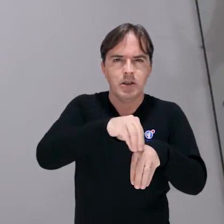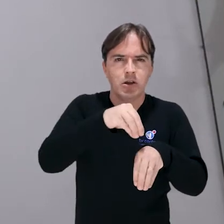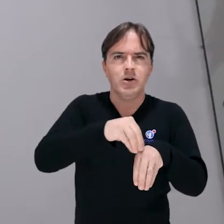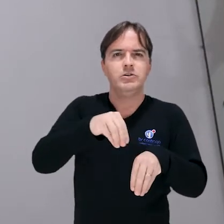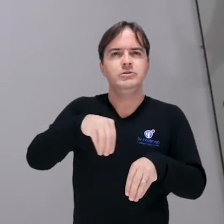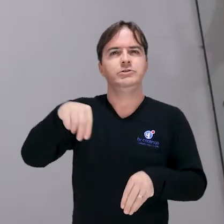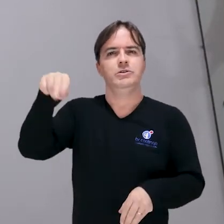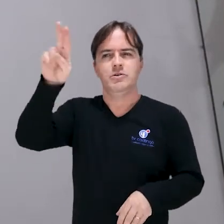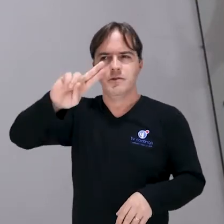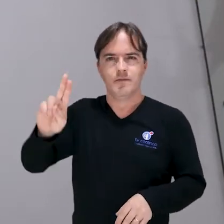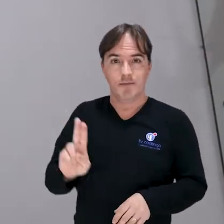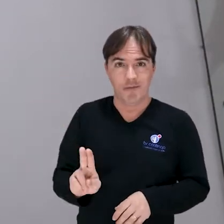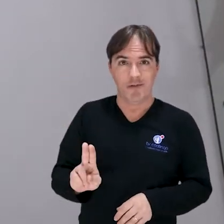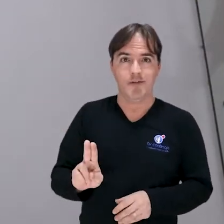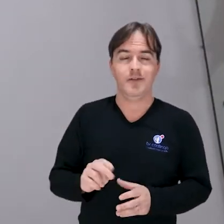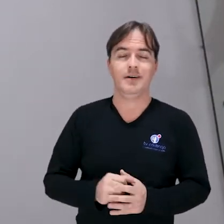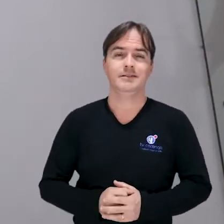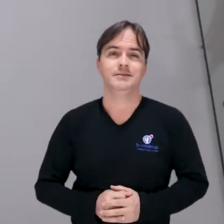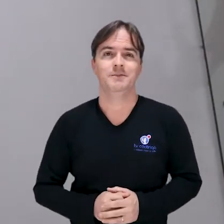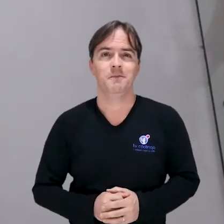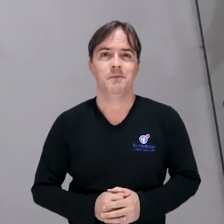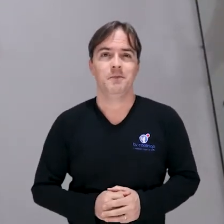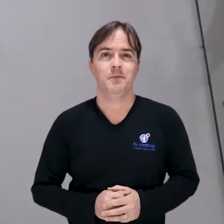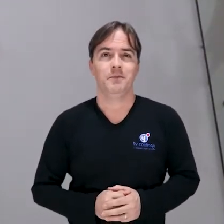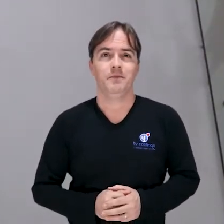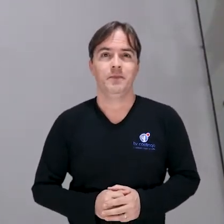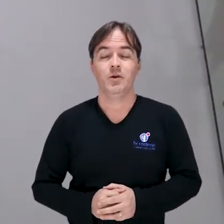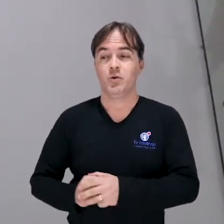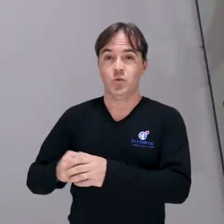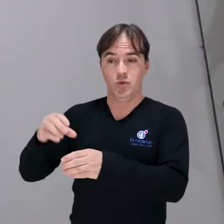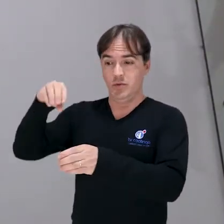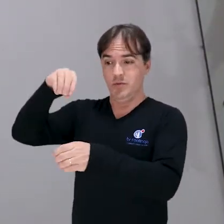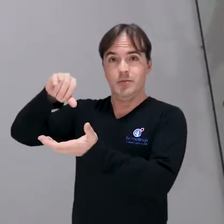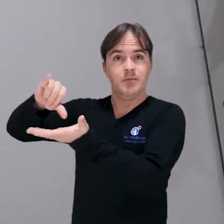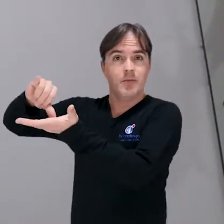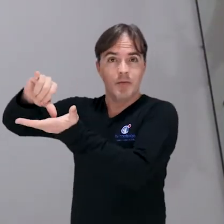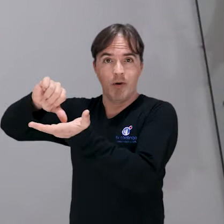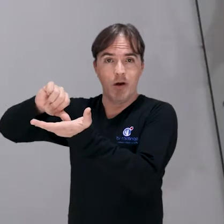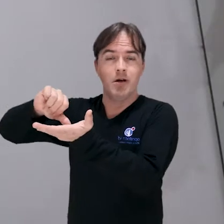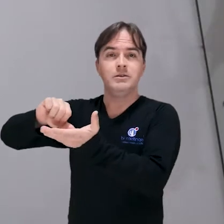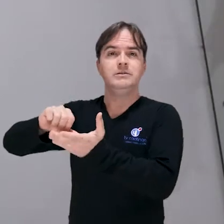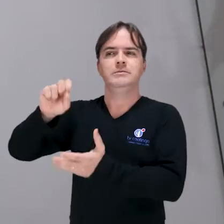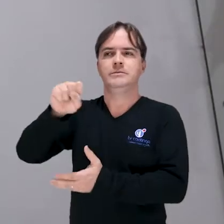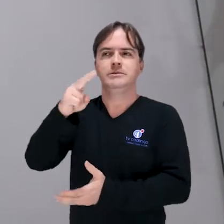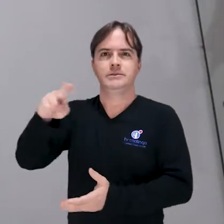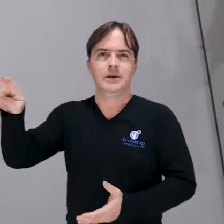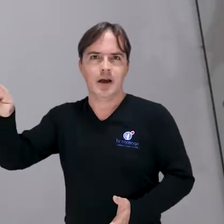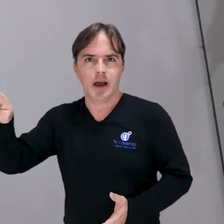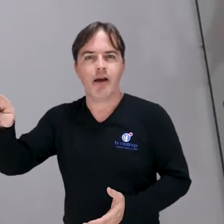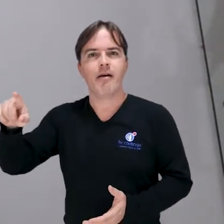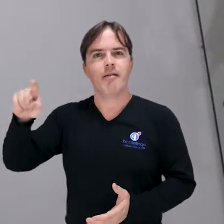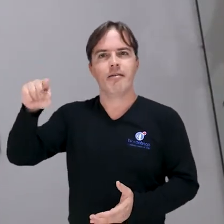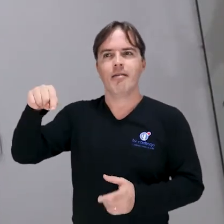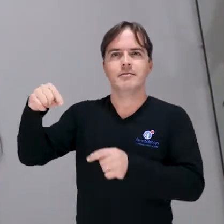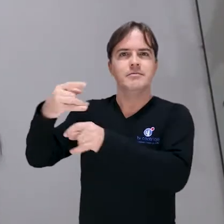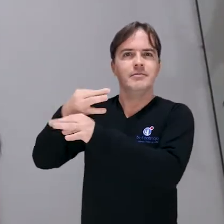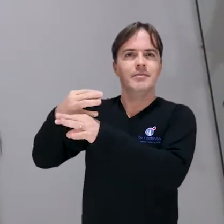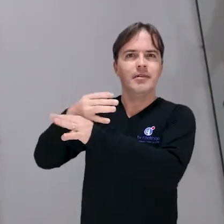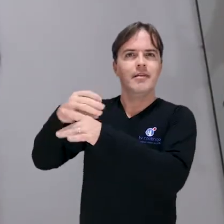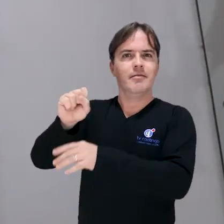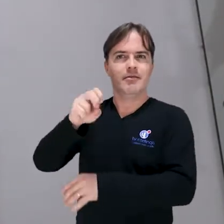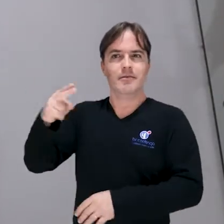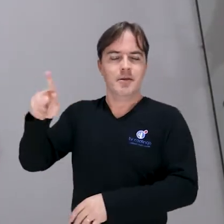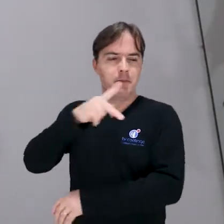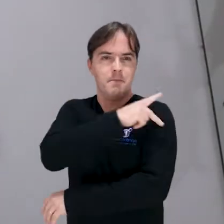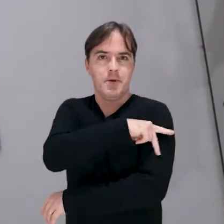Universidade Federal do Vale do São Francisco, do campus Serra da Capivara, que fica na cidade de São Raimundo Nonato, Piauí.